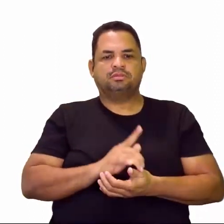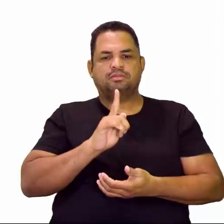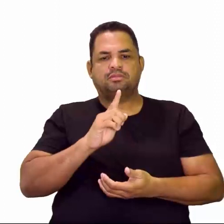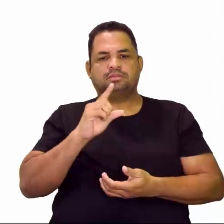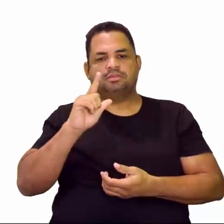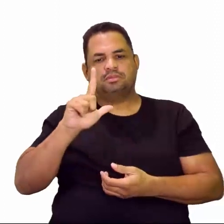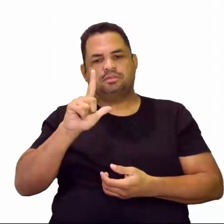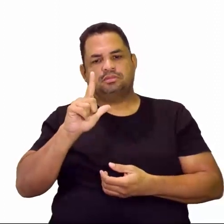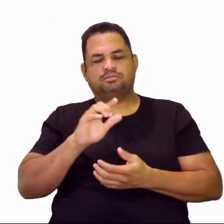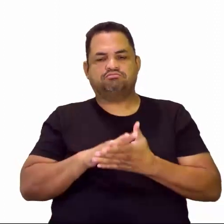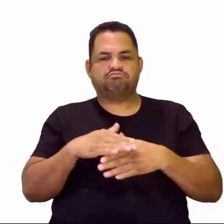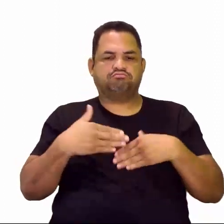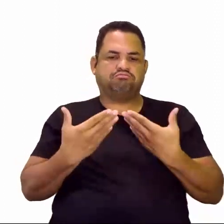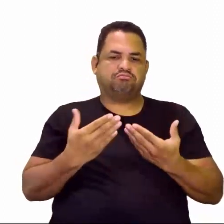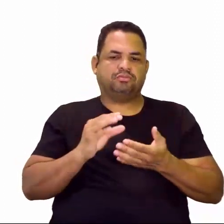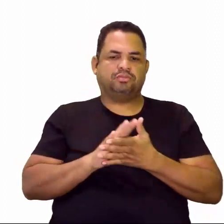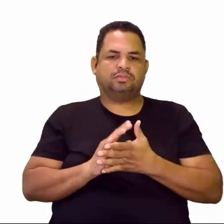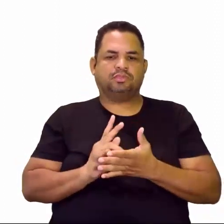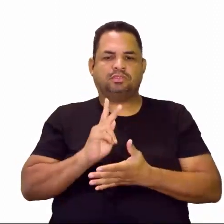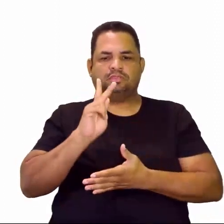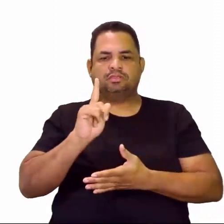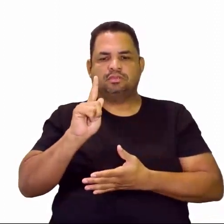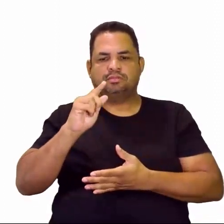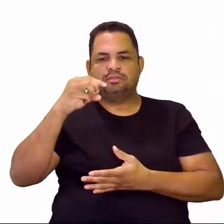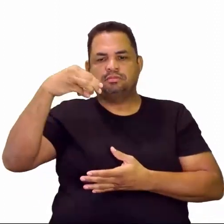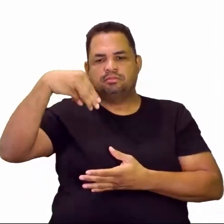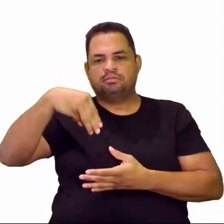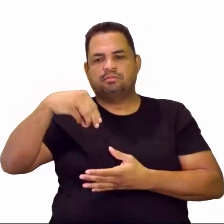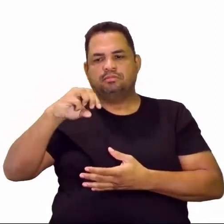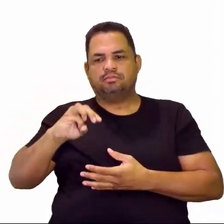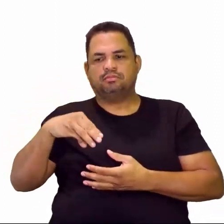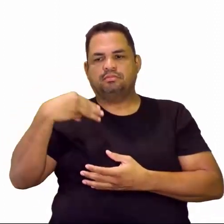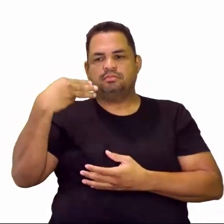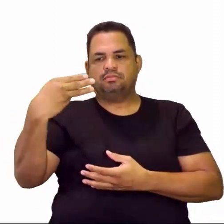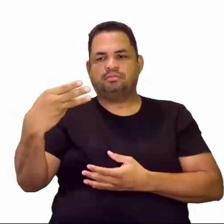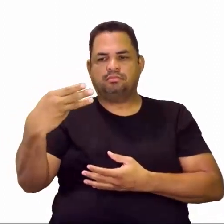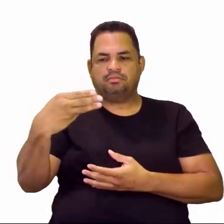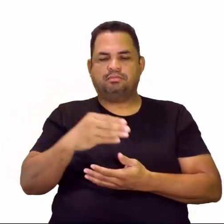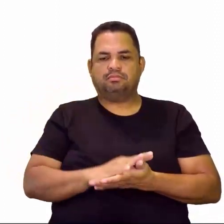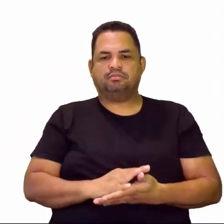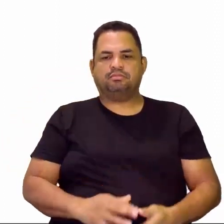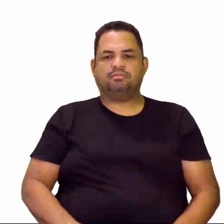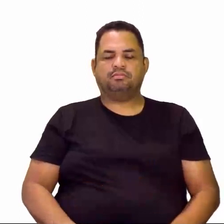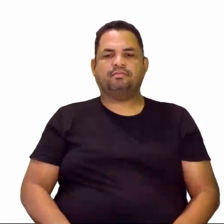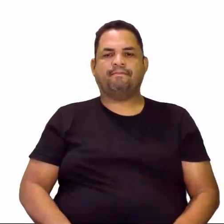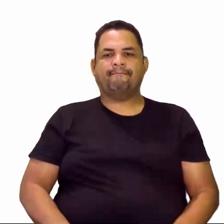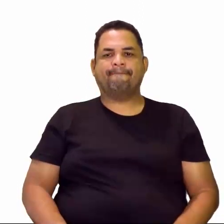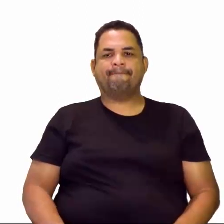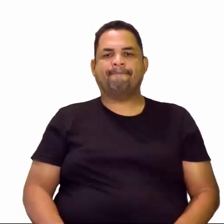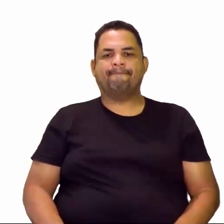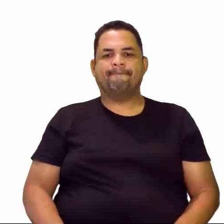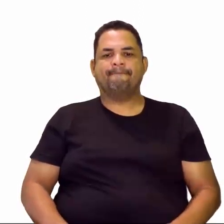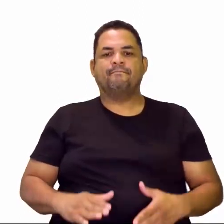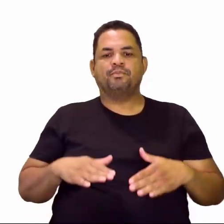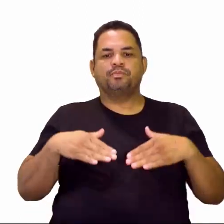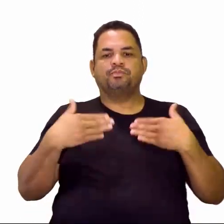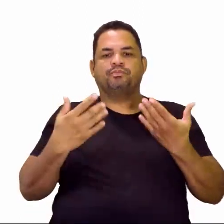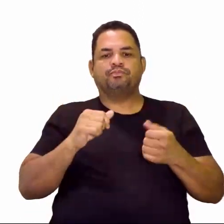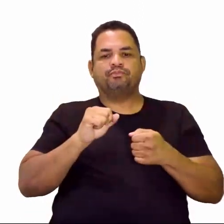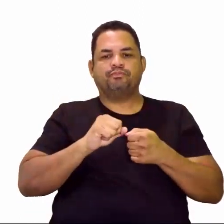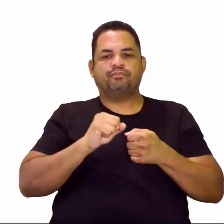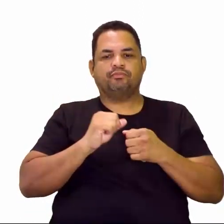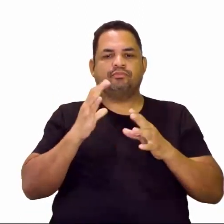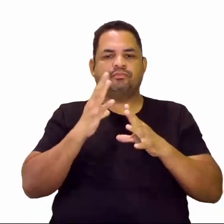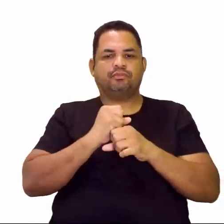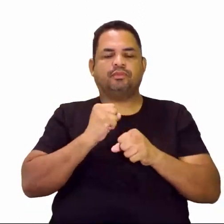então grama por litro, ou quilograma por metro cúbico. Quando você fizer